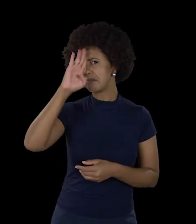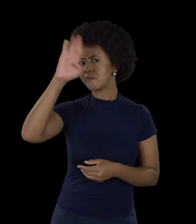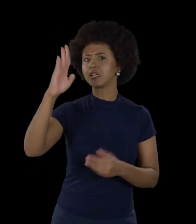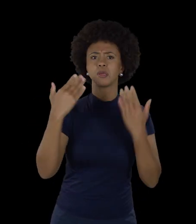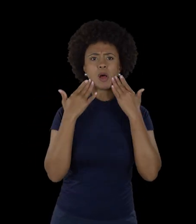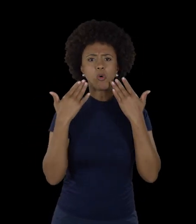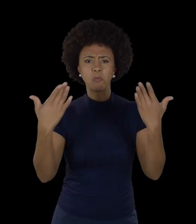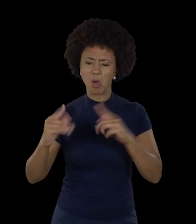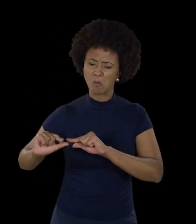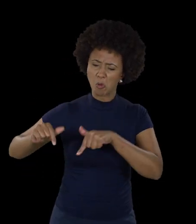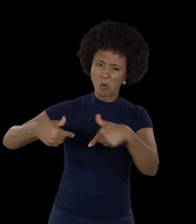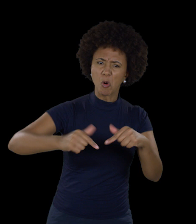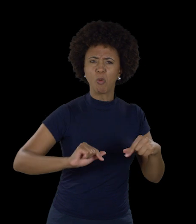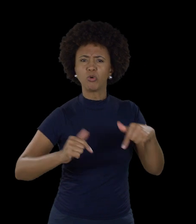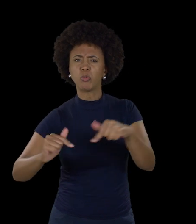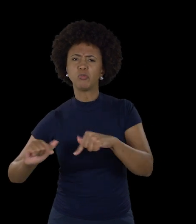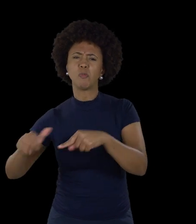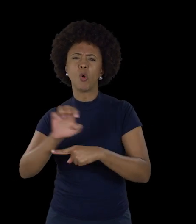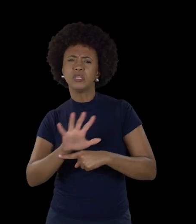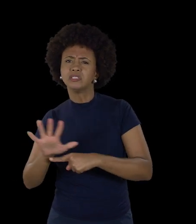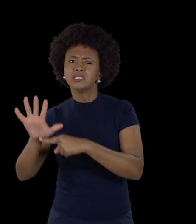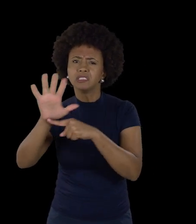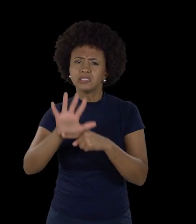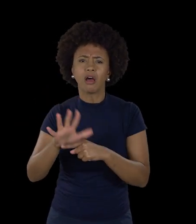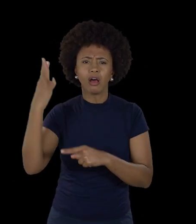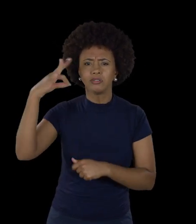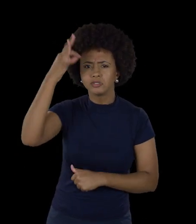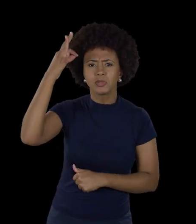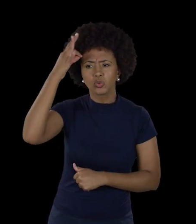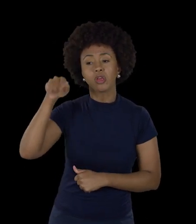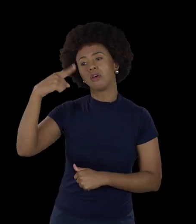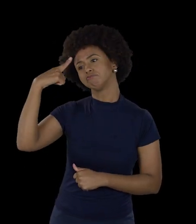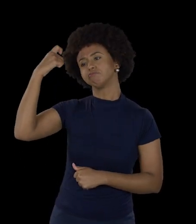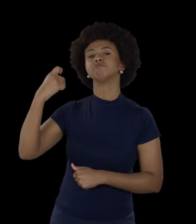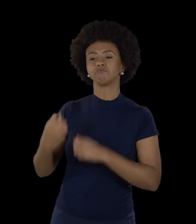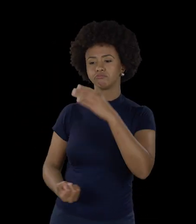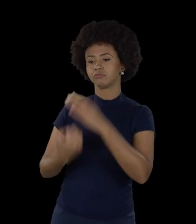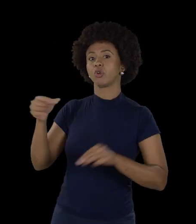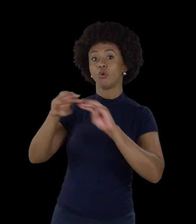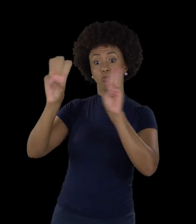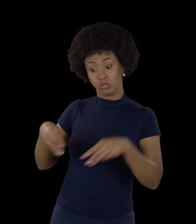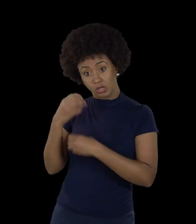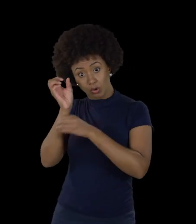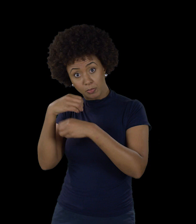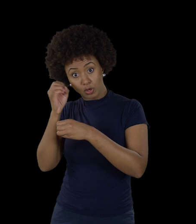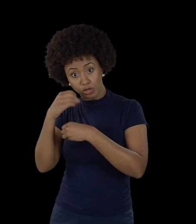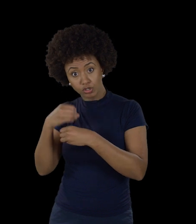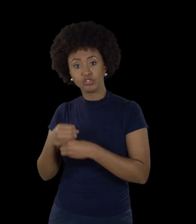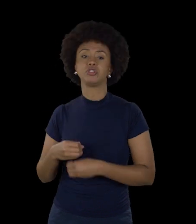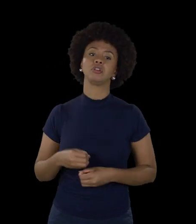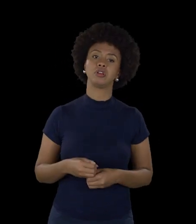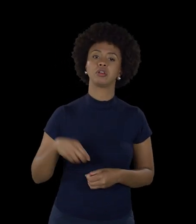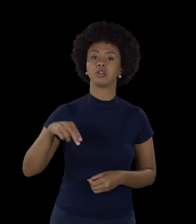um dos primeiros ambientalistas brasileiros, atuando fortemente no estado, onde foi idealizador do Museu